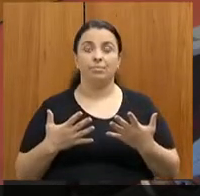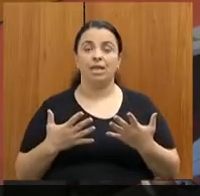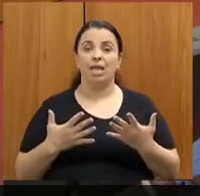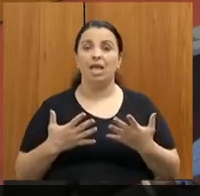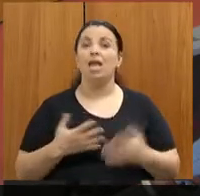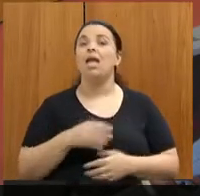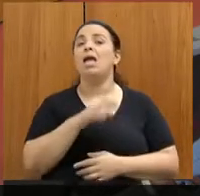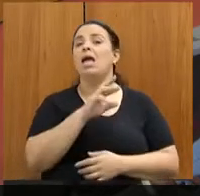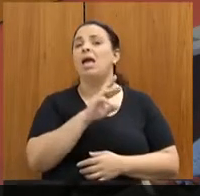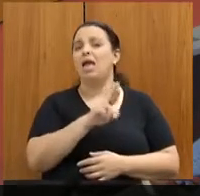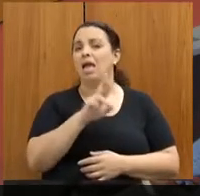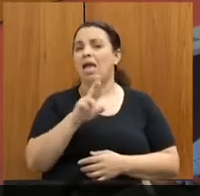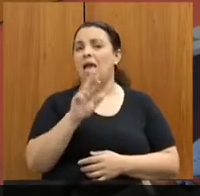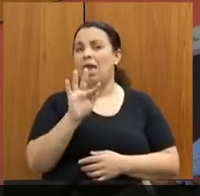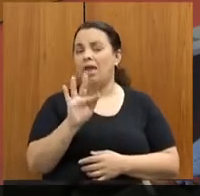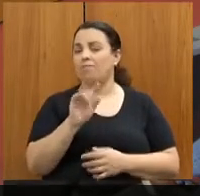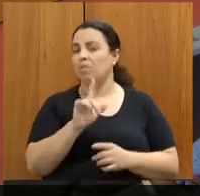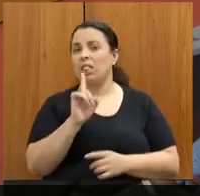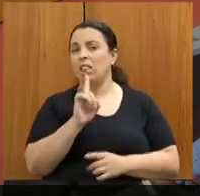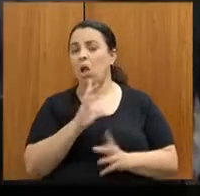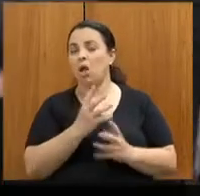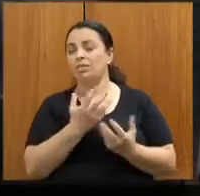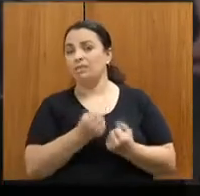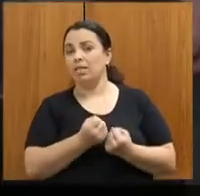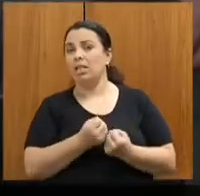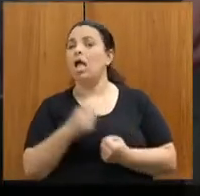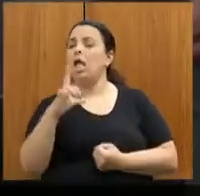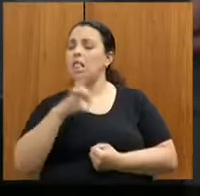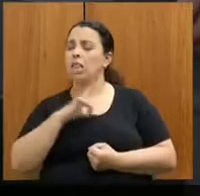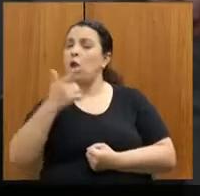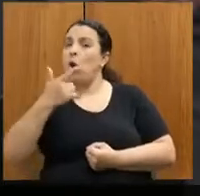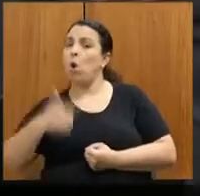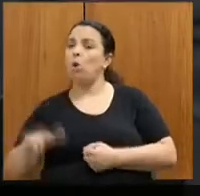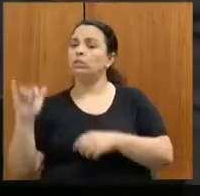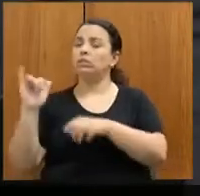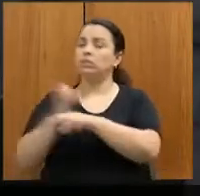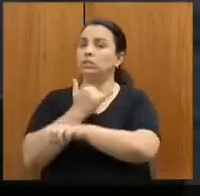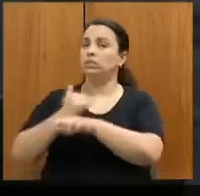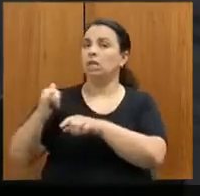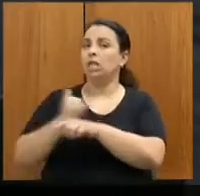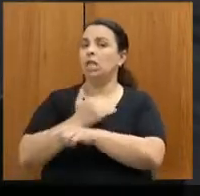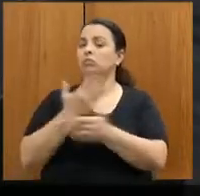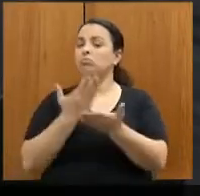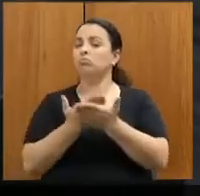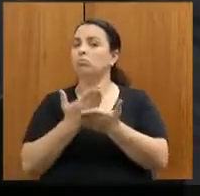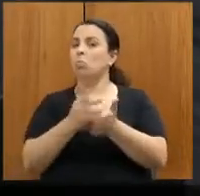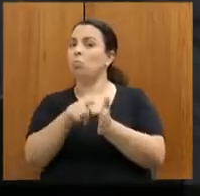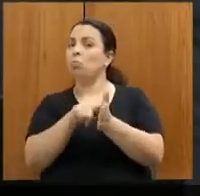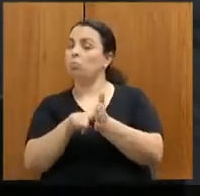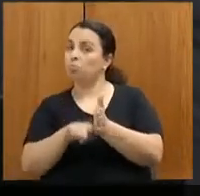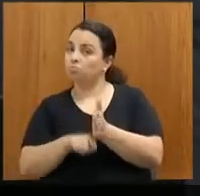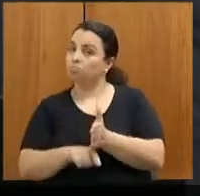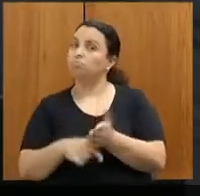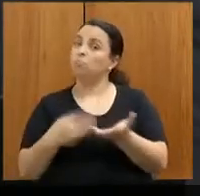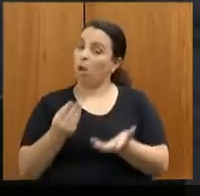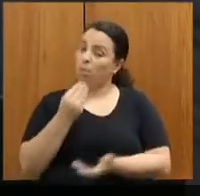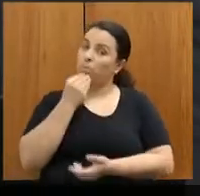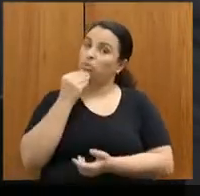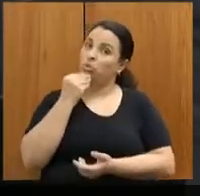parece que têm formas de se estudar quem sabe poderia ser o caso